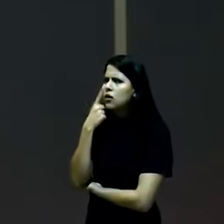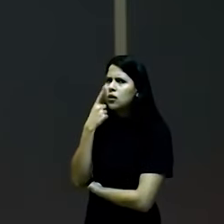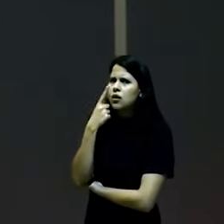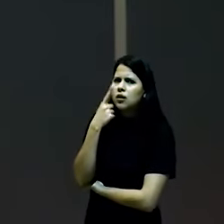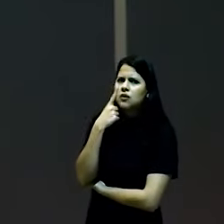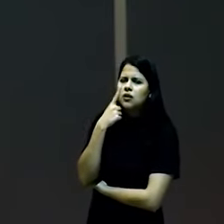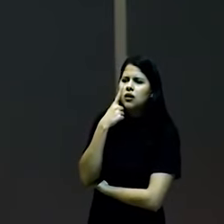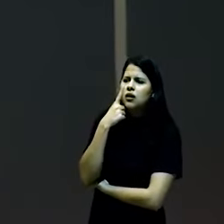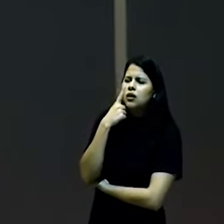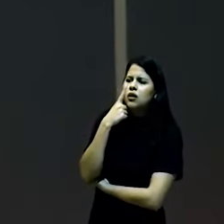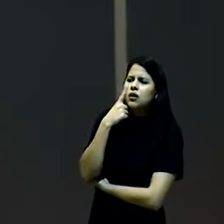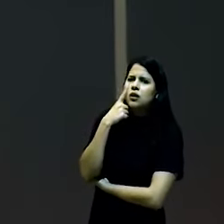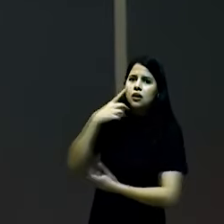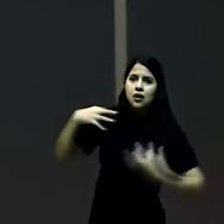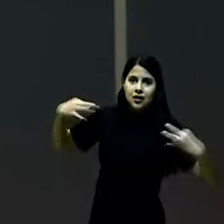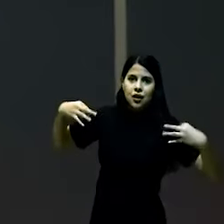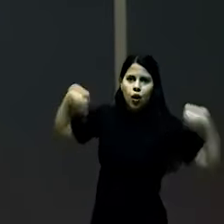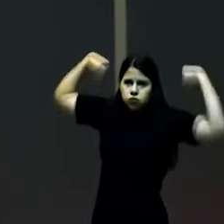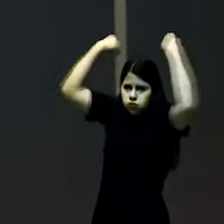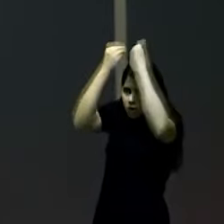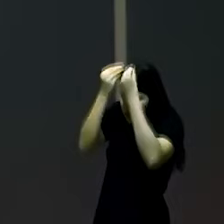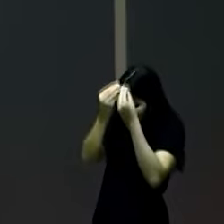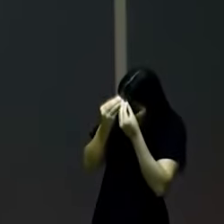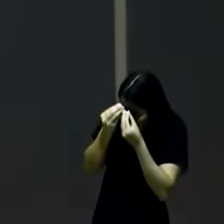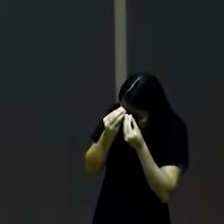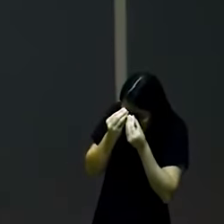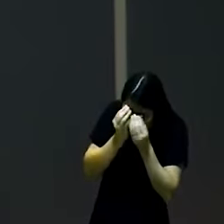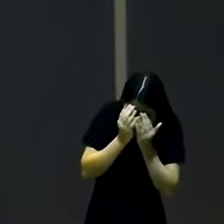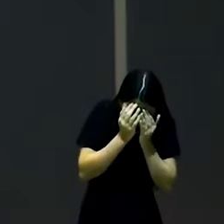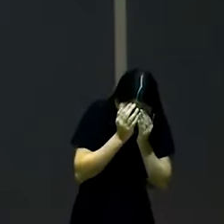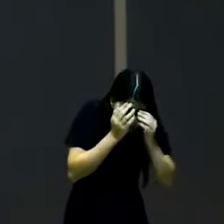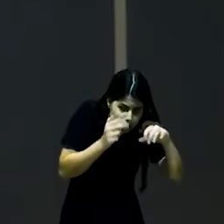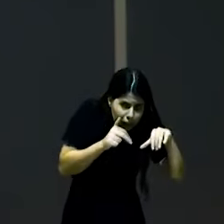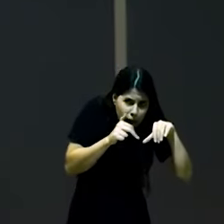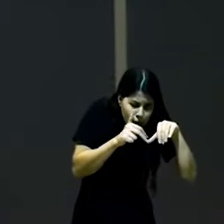o rosto com o manto e tenta entrar de novo na caverna.